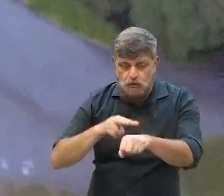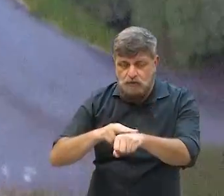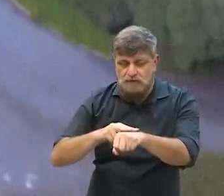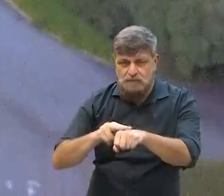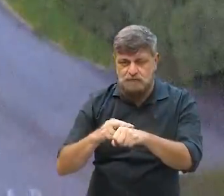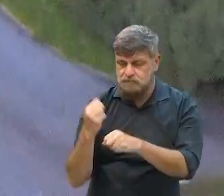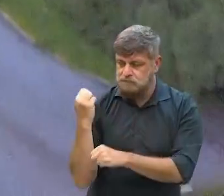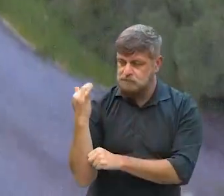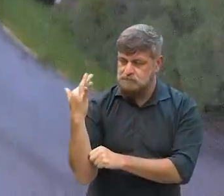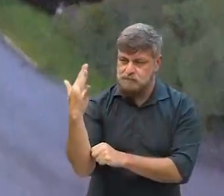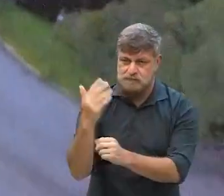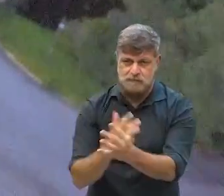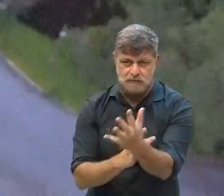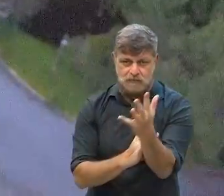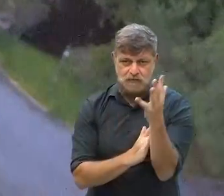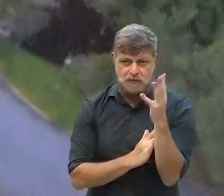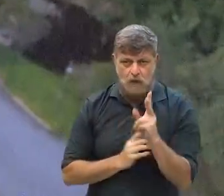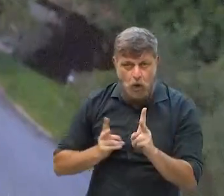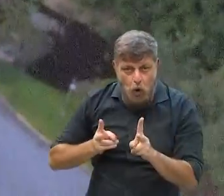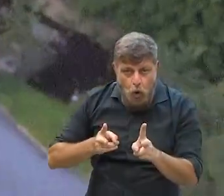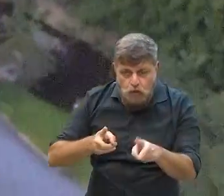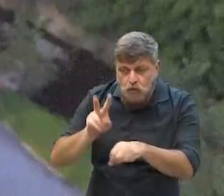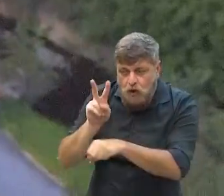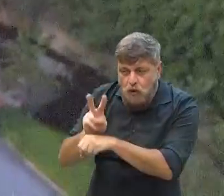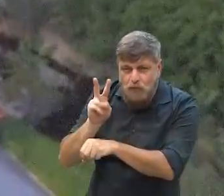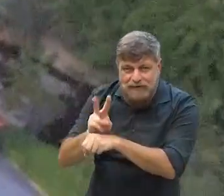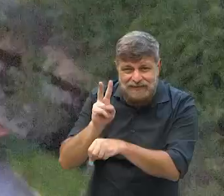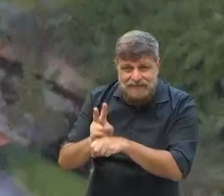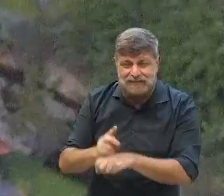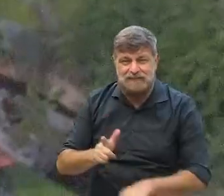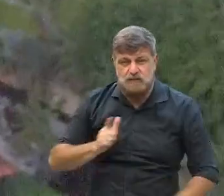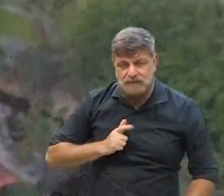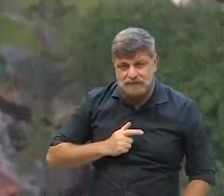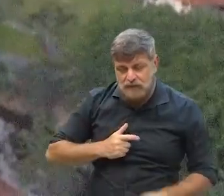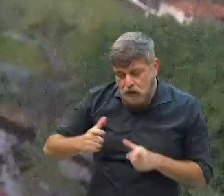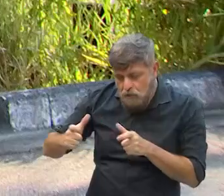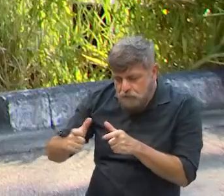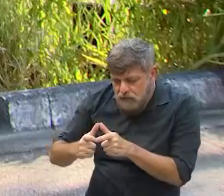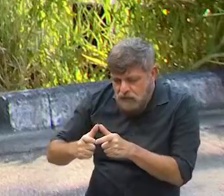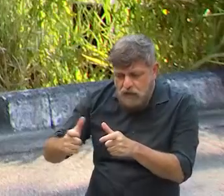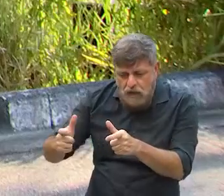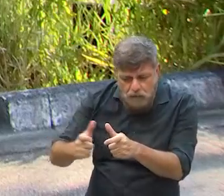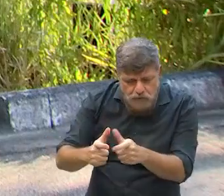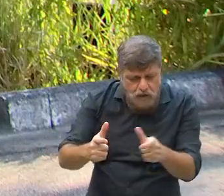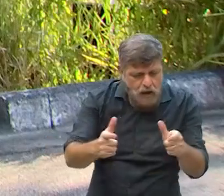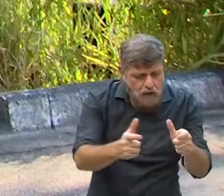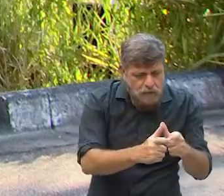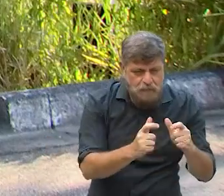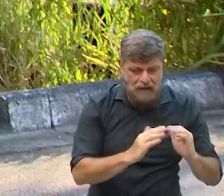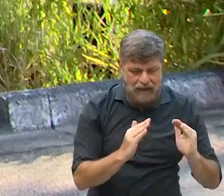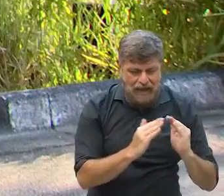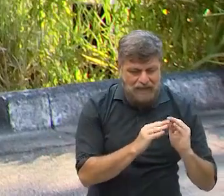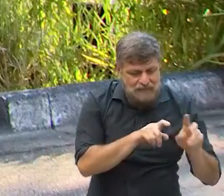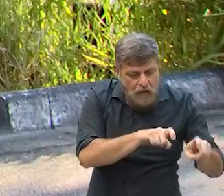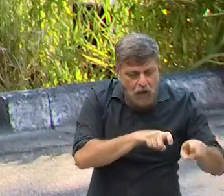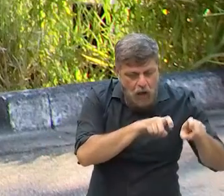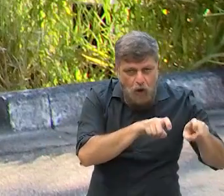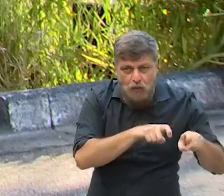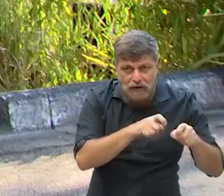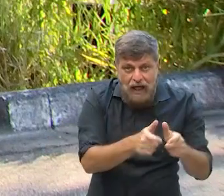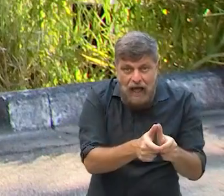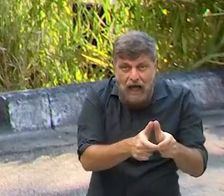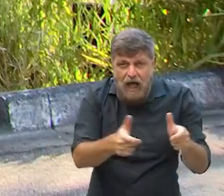município só de remanescente de mata. A gente tem pequenas propriedades, então a maioria dessas propriedades rurais, elas